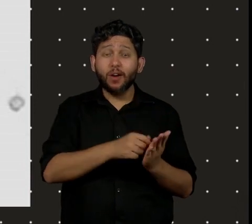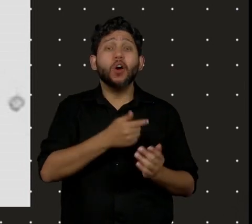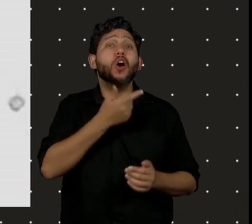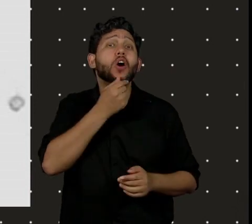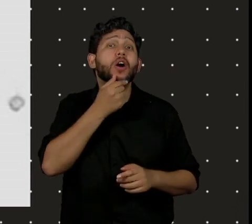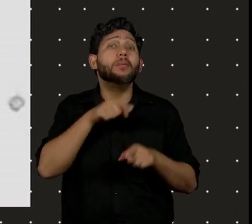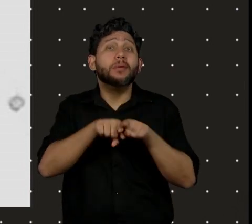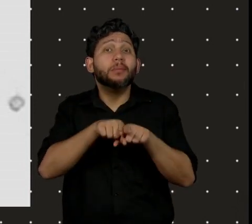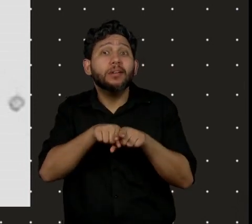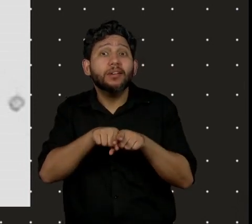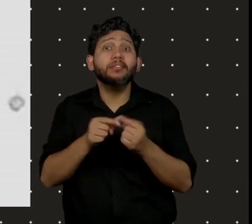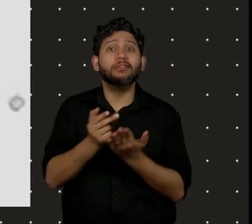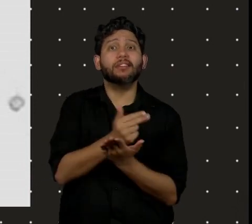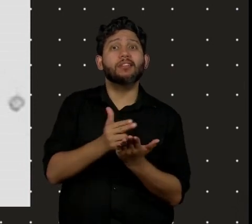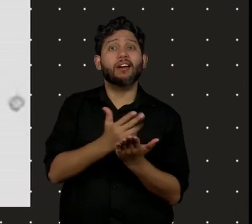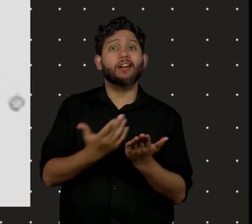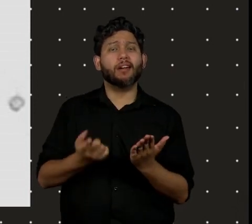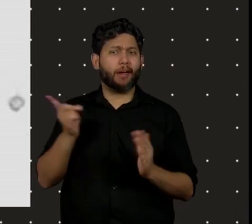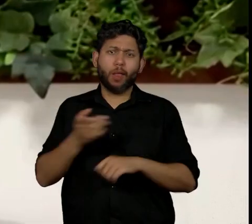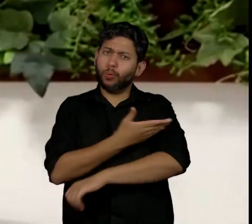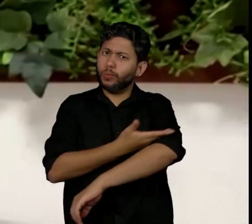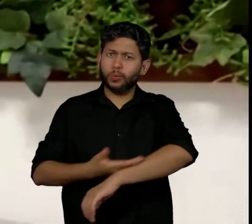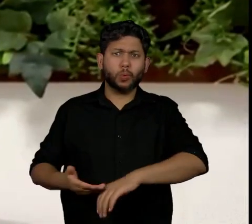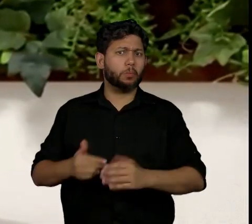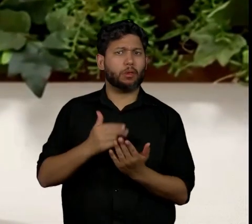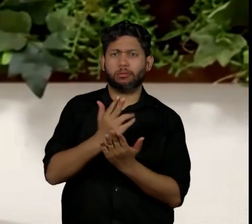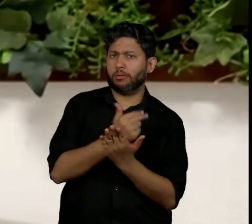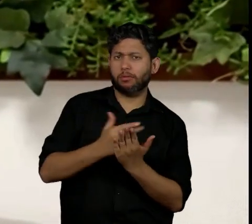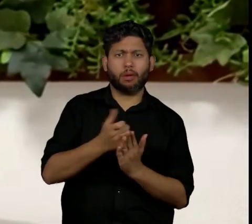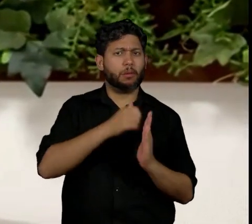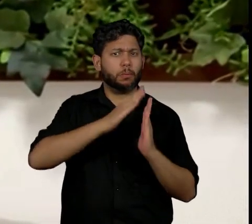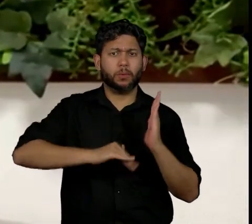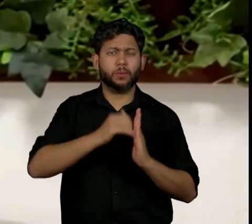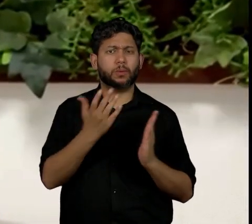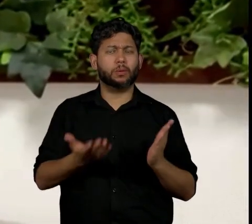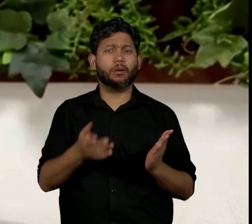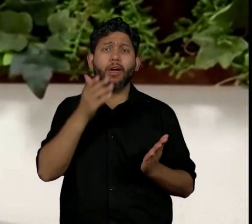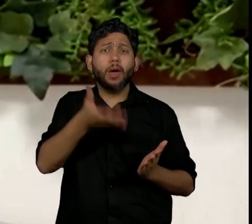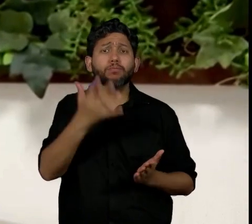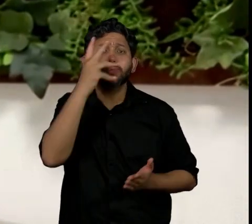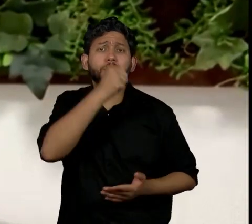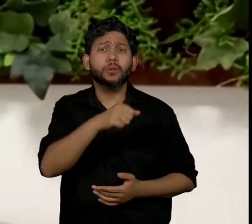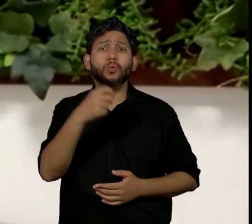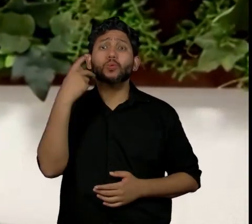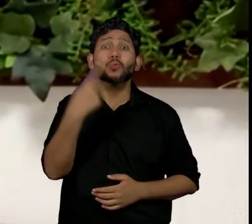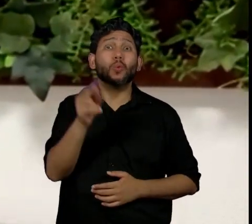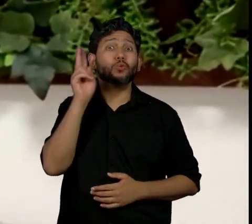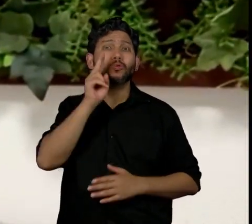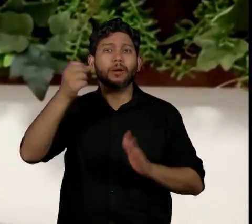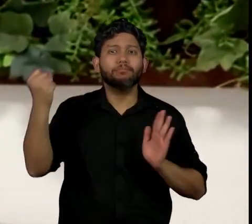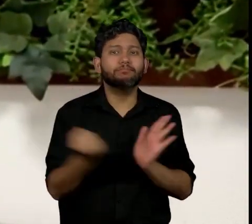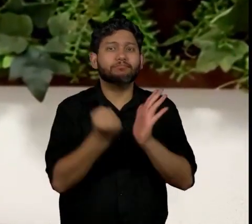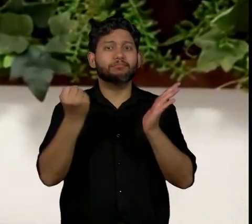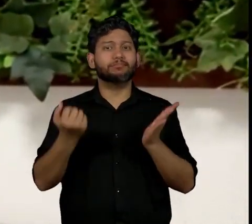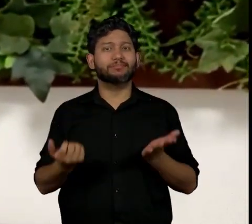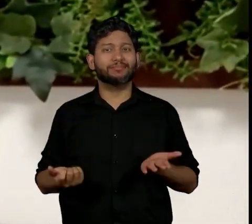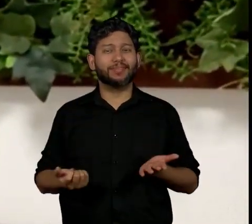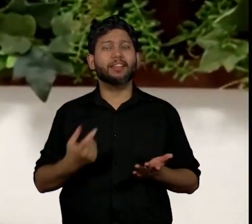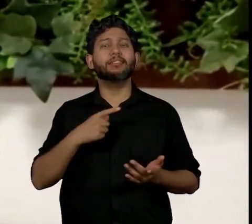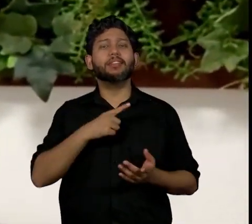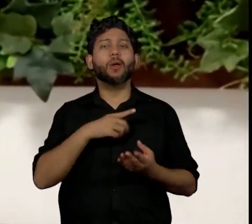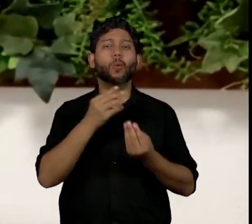excelente desenhista e pintor, Napoleão Figueiredo. Isso é bonito, isso é parte da sua história, parte. Tem as novelas,